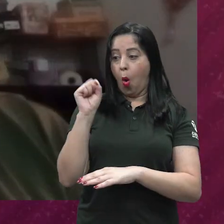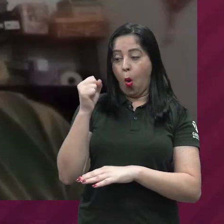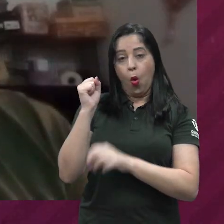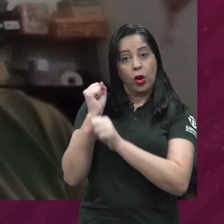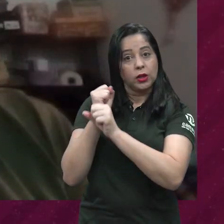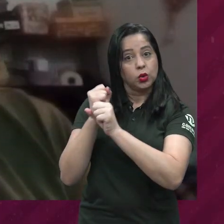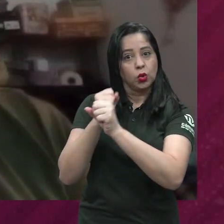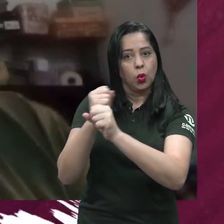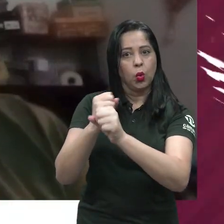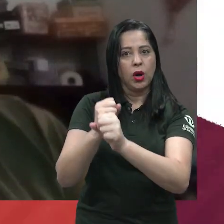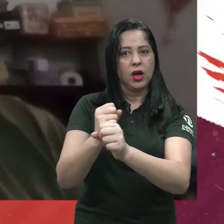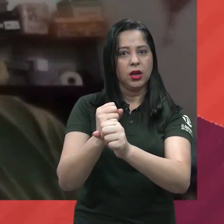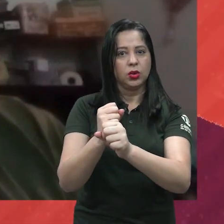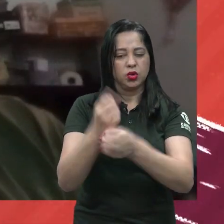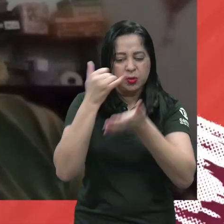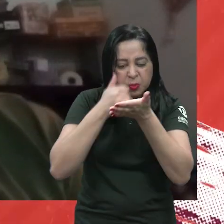limpa,